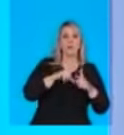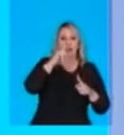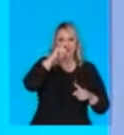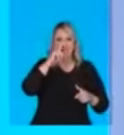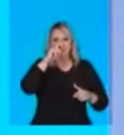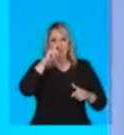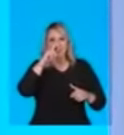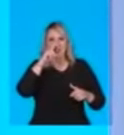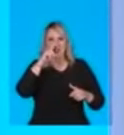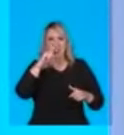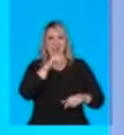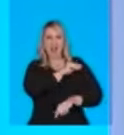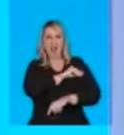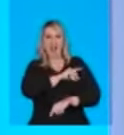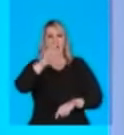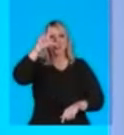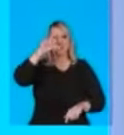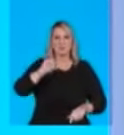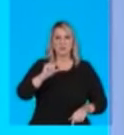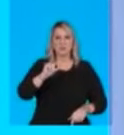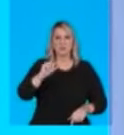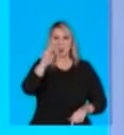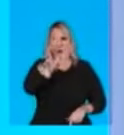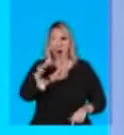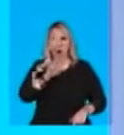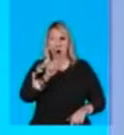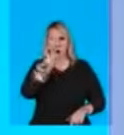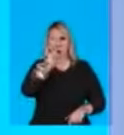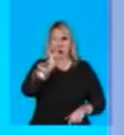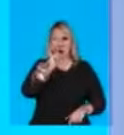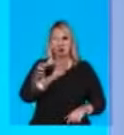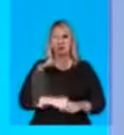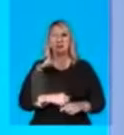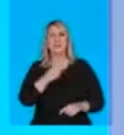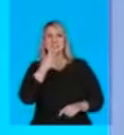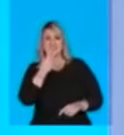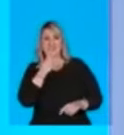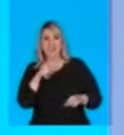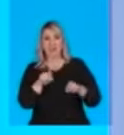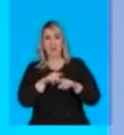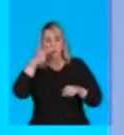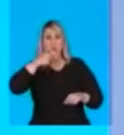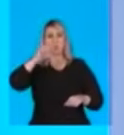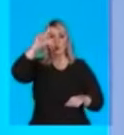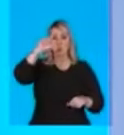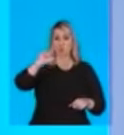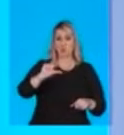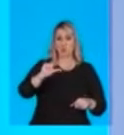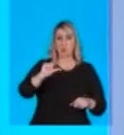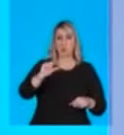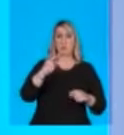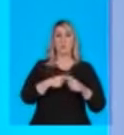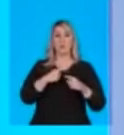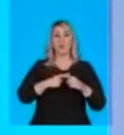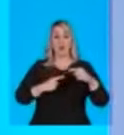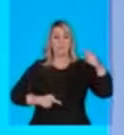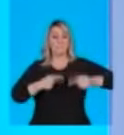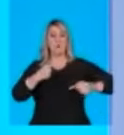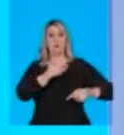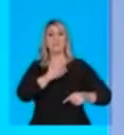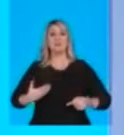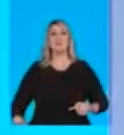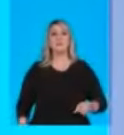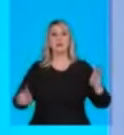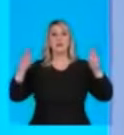como forma de redução do consumo de álcool não o cigarro o tabaco nós conseguimos uma redução do consumo por porque teve política pública